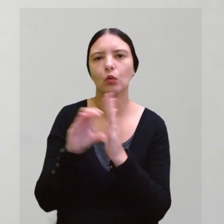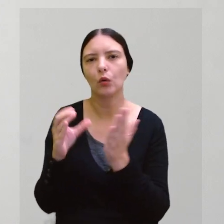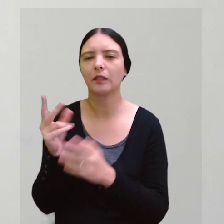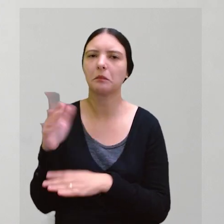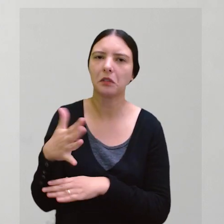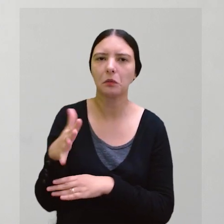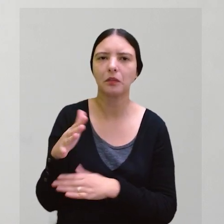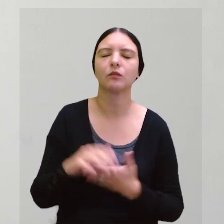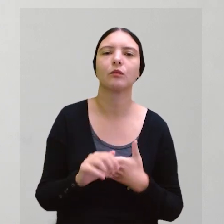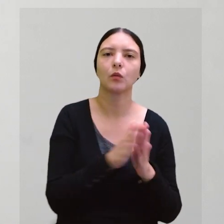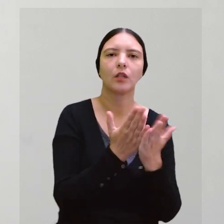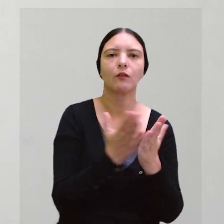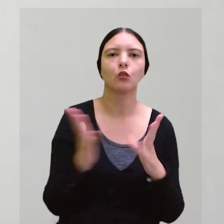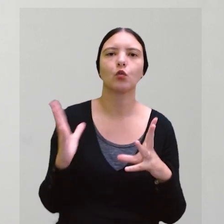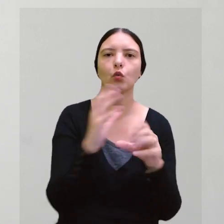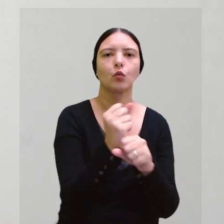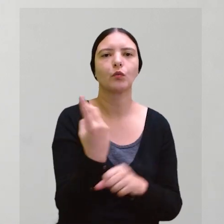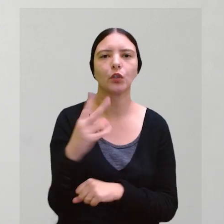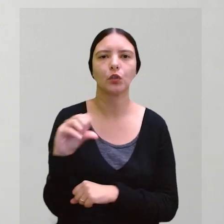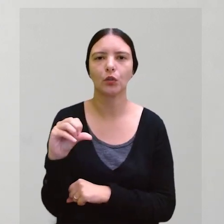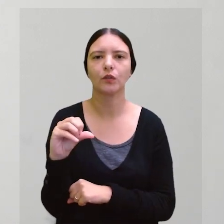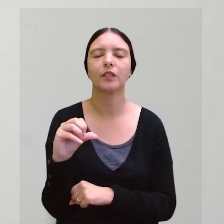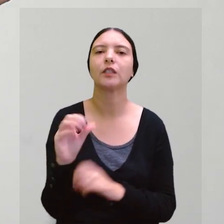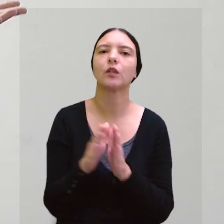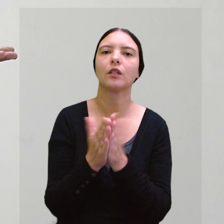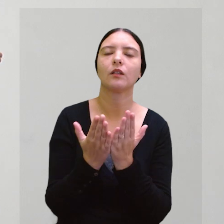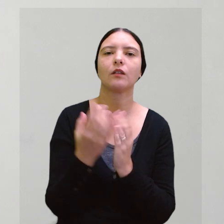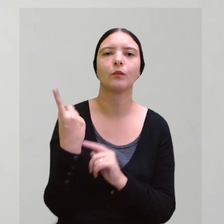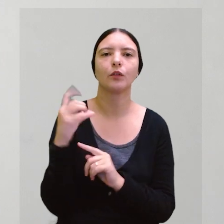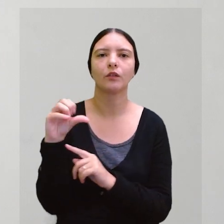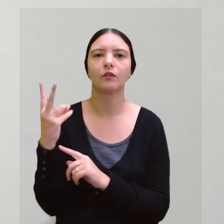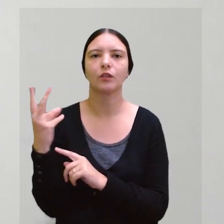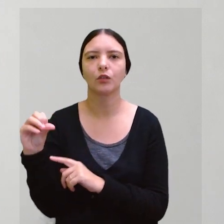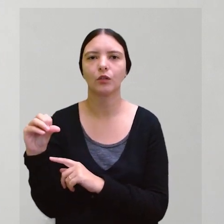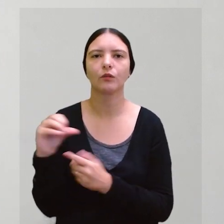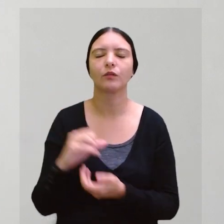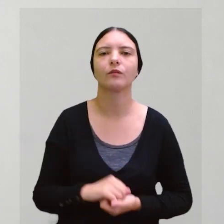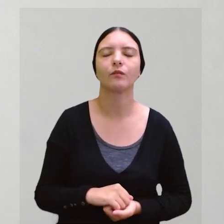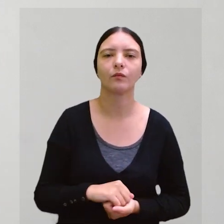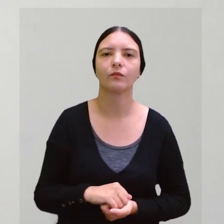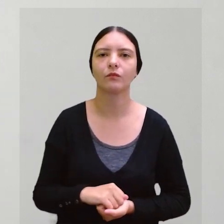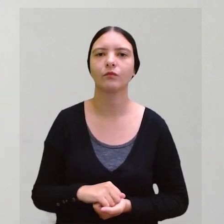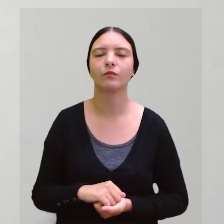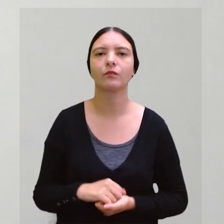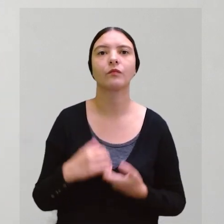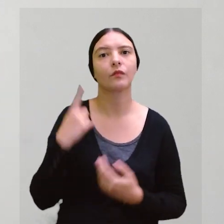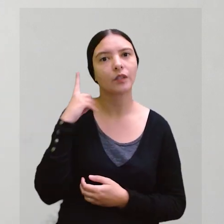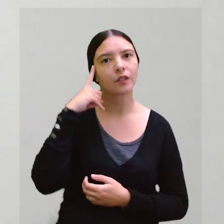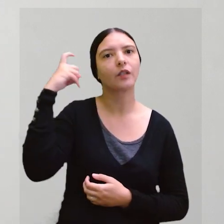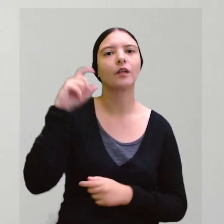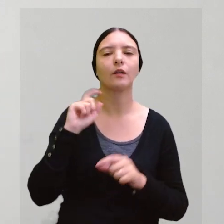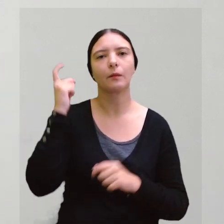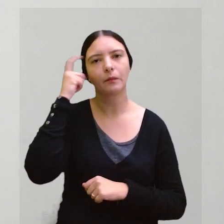tempo. Para o livro eu juntei 29 crônicas. E o livro chama 1929. Então, a ideia